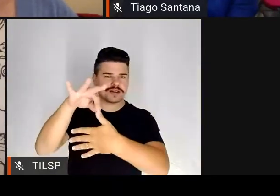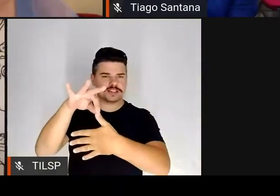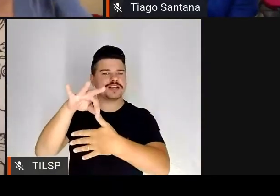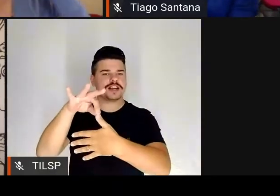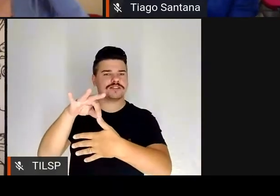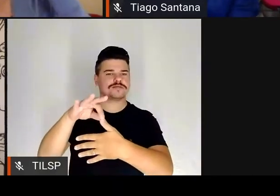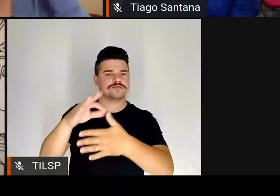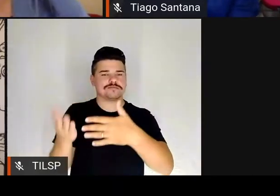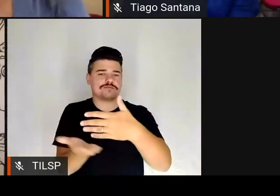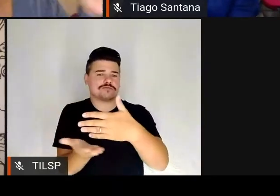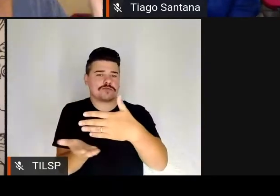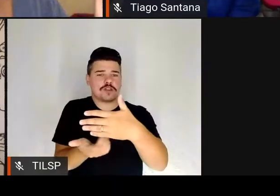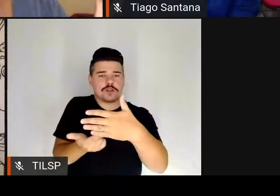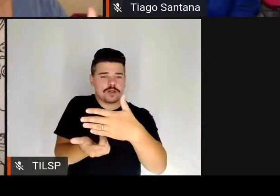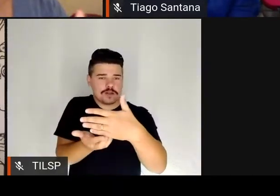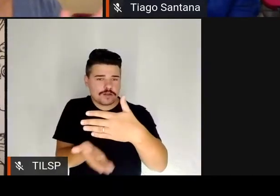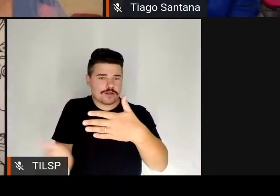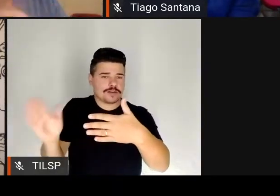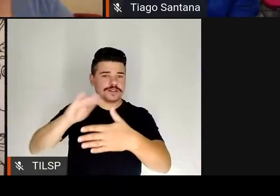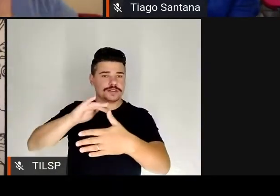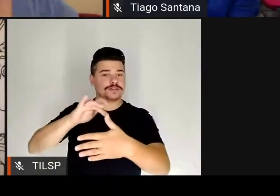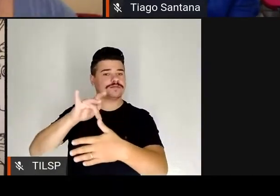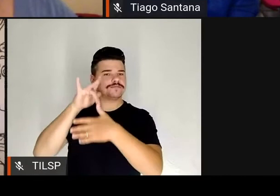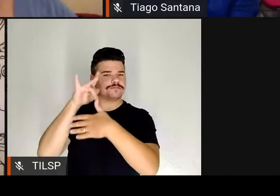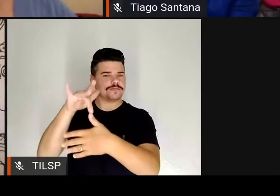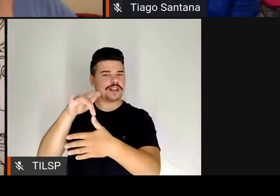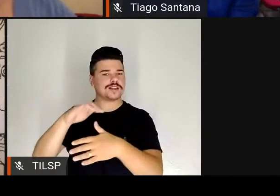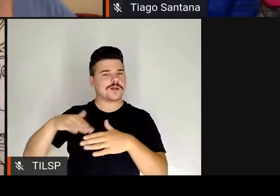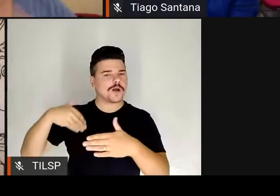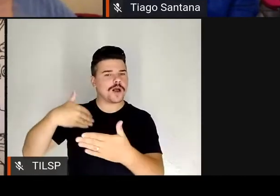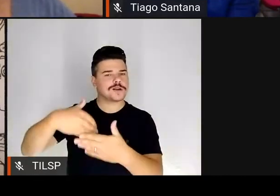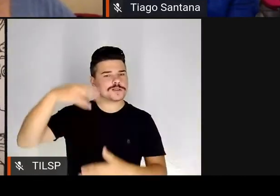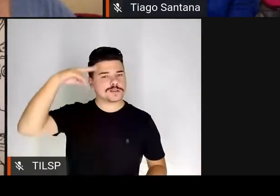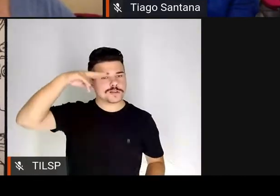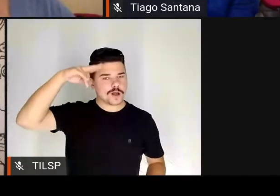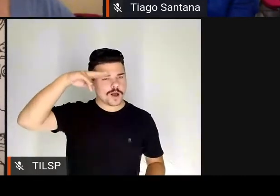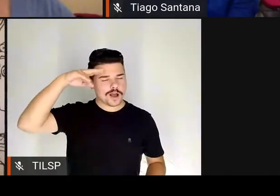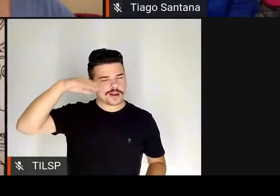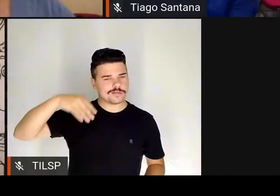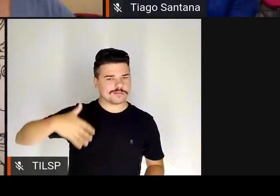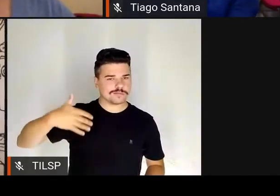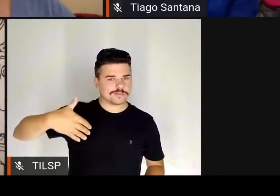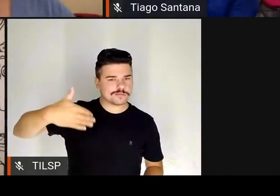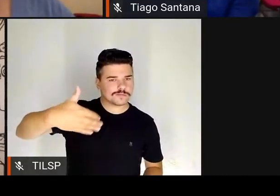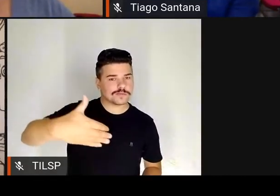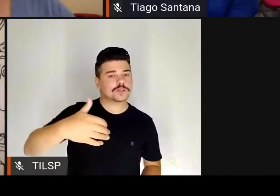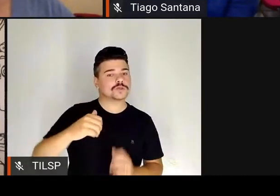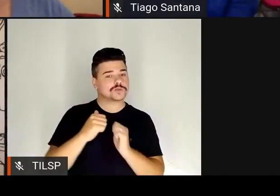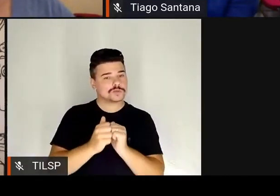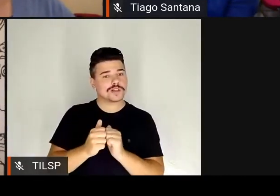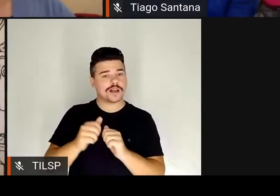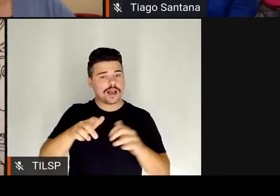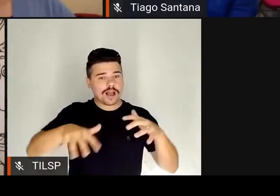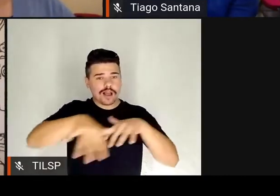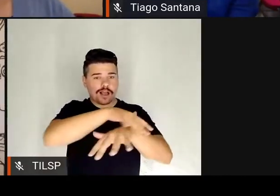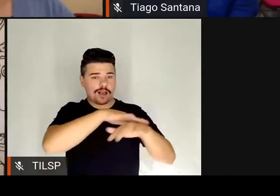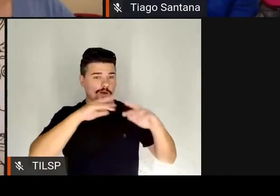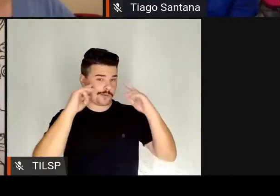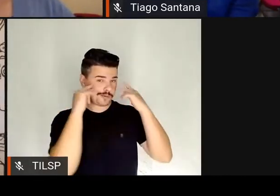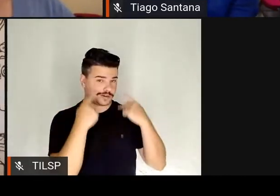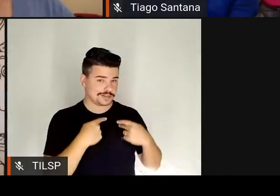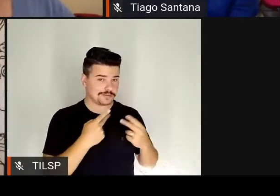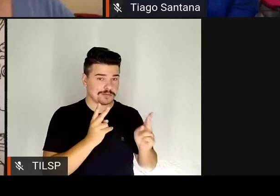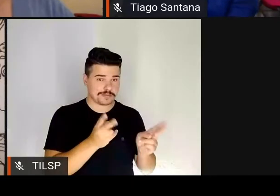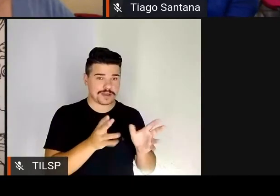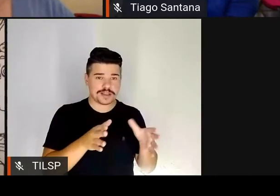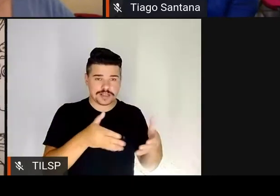privilegiados, né, da verdade. Então, isso tudo foi sendo historicamente construído juntamente com